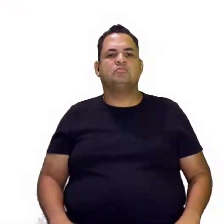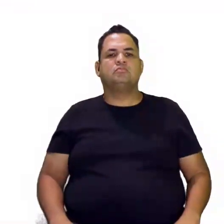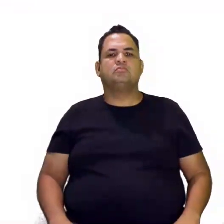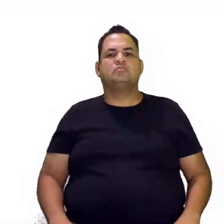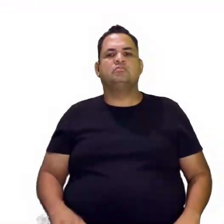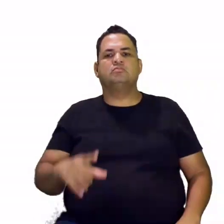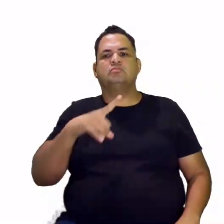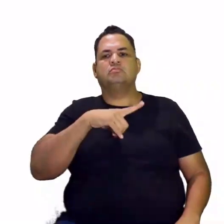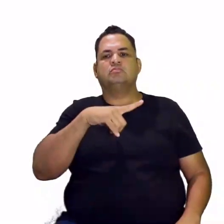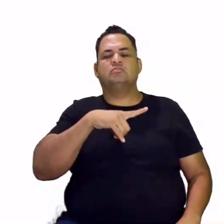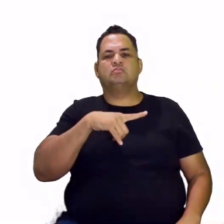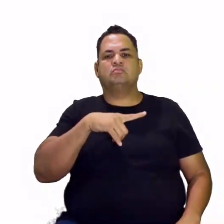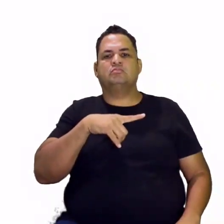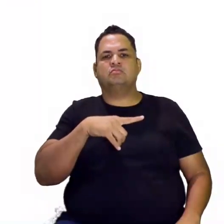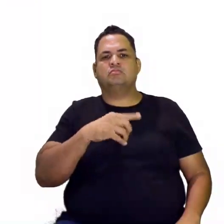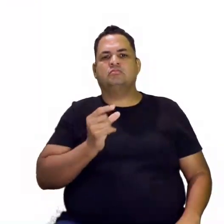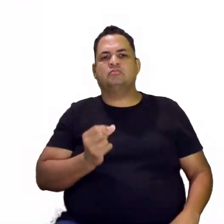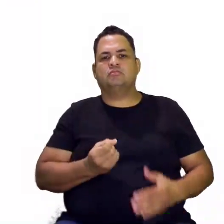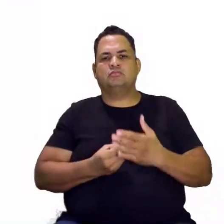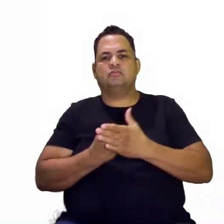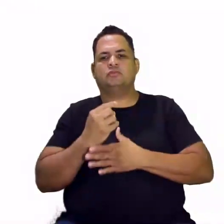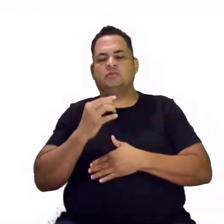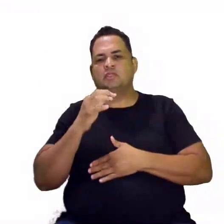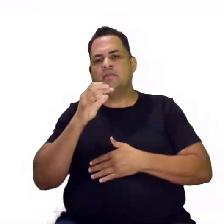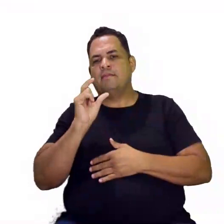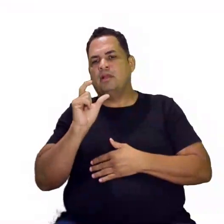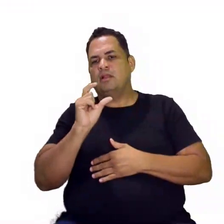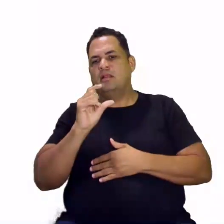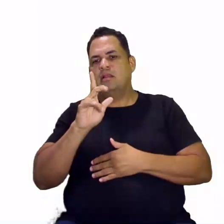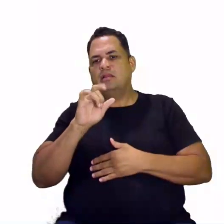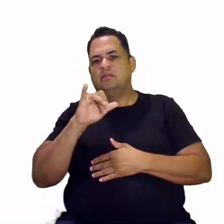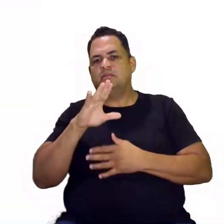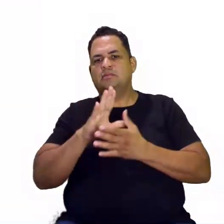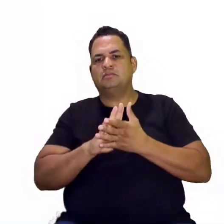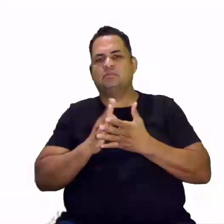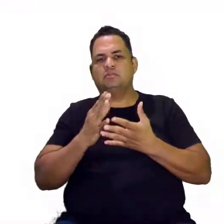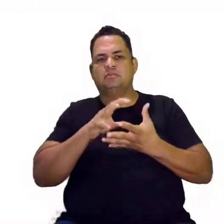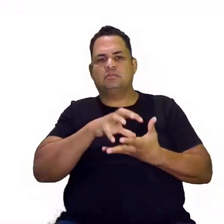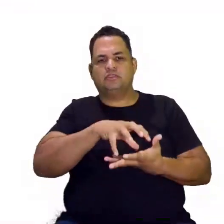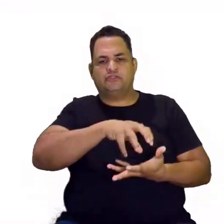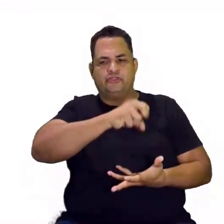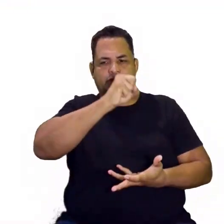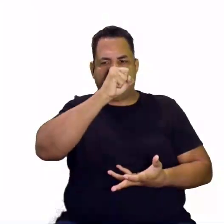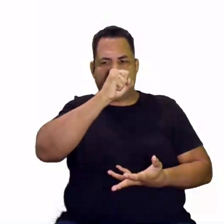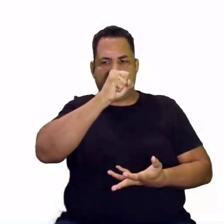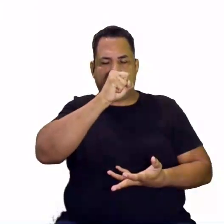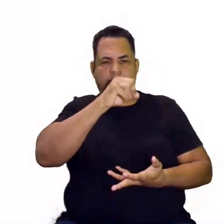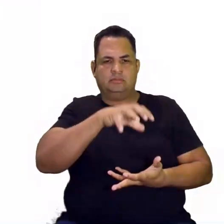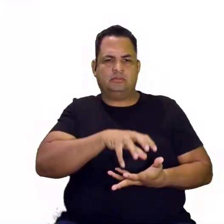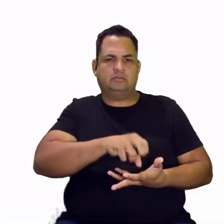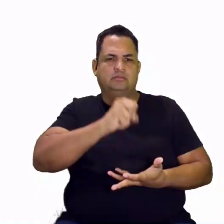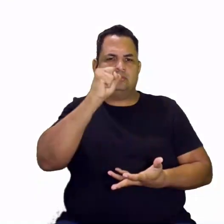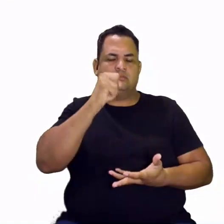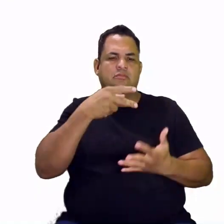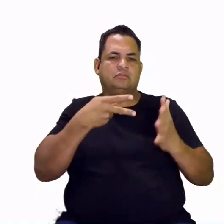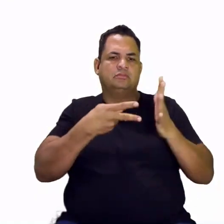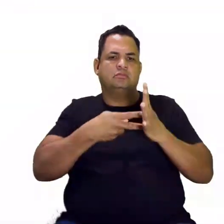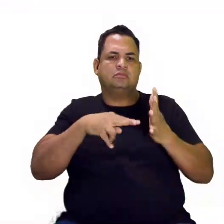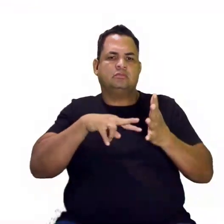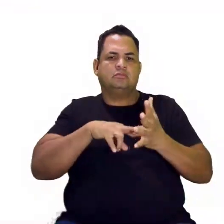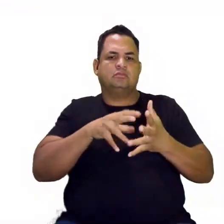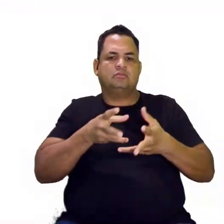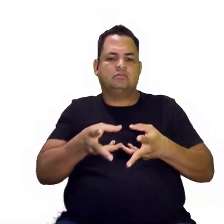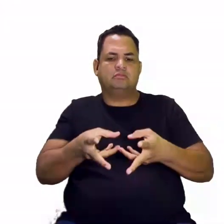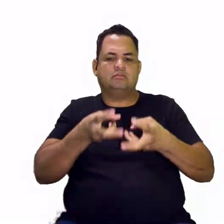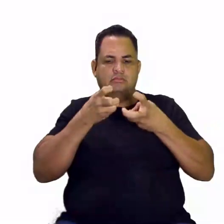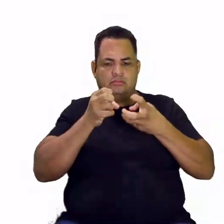eles derivam da palavra fósseis, que significa desenterrado ou retirado,